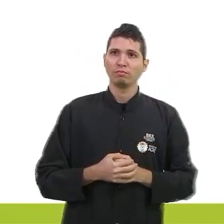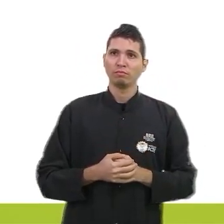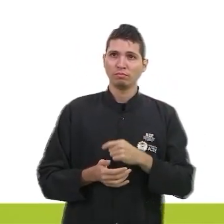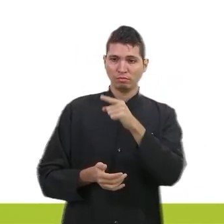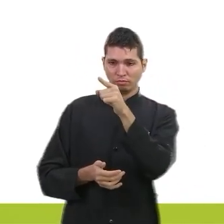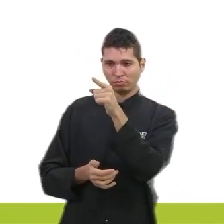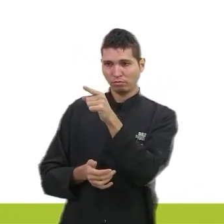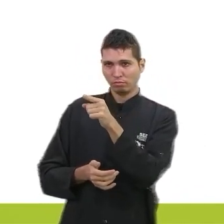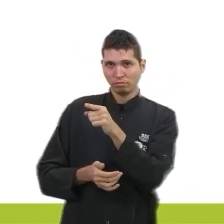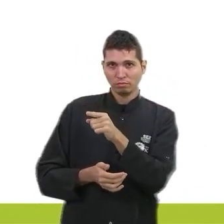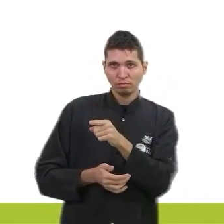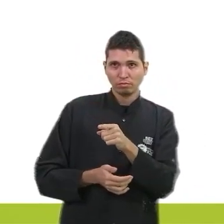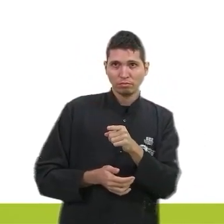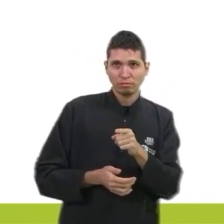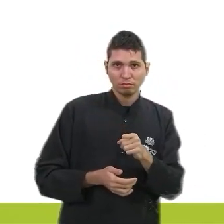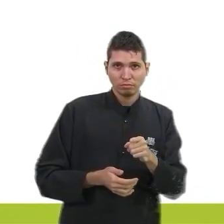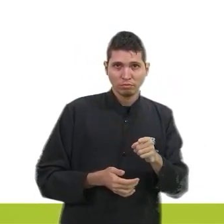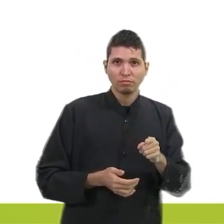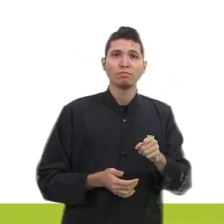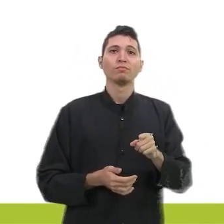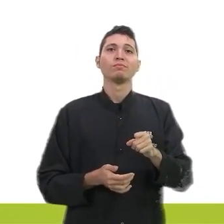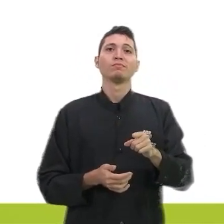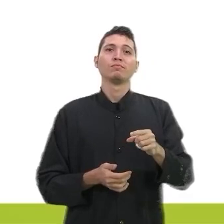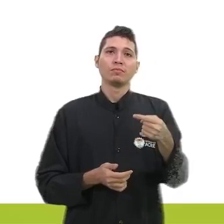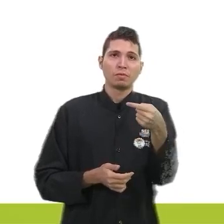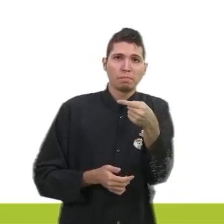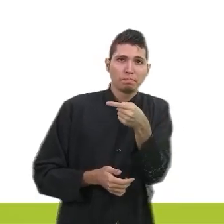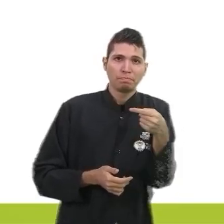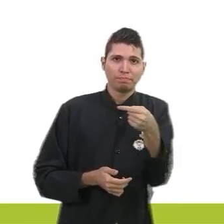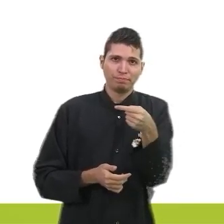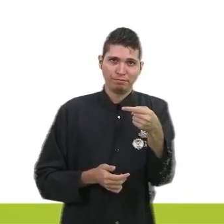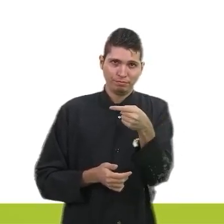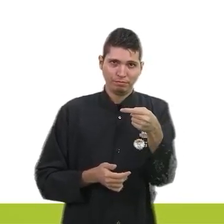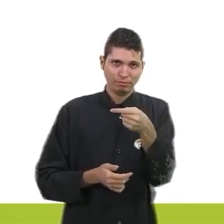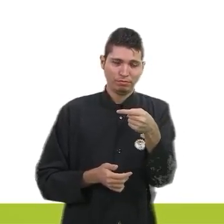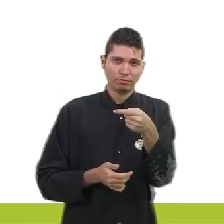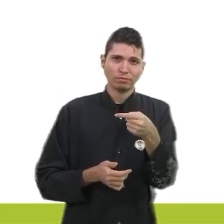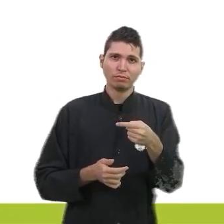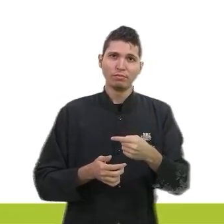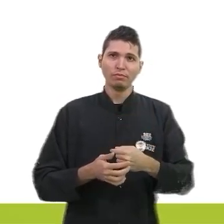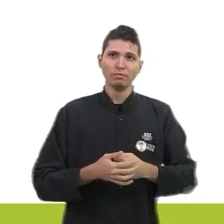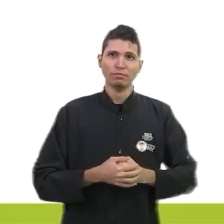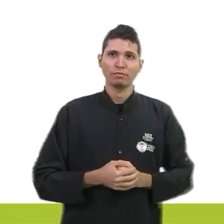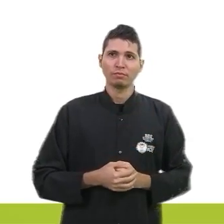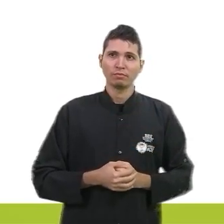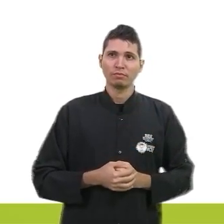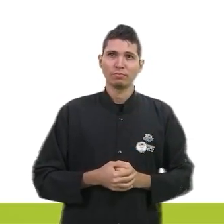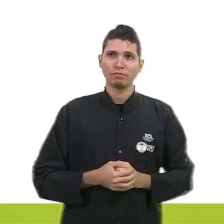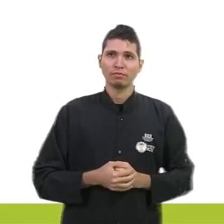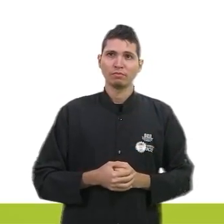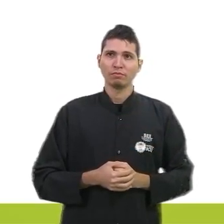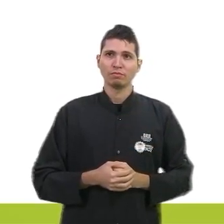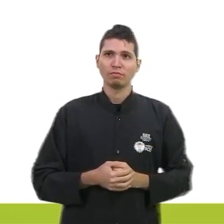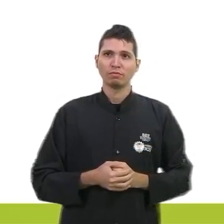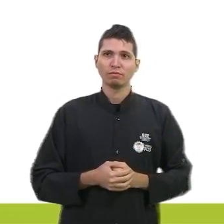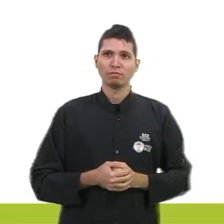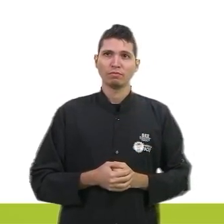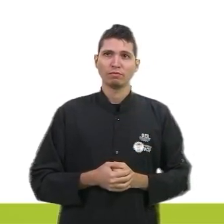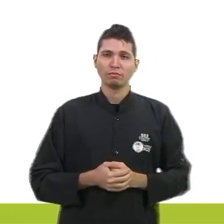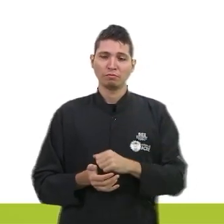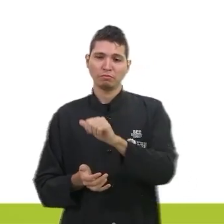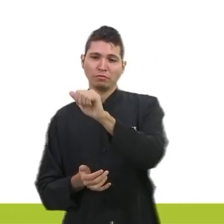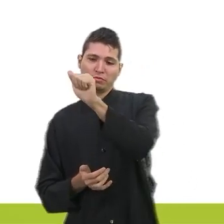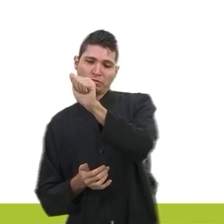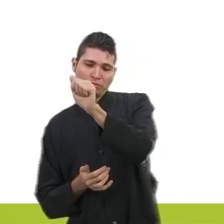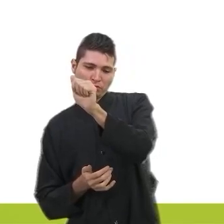os arcos terão medidas negativas. Então, se eu marquei, digamos aqui, um ponto Q, o arco que vai do A até